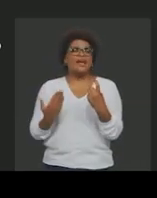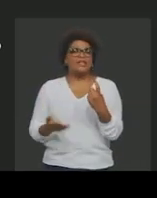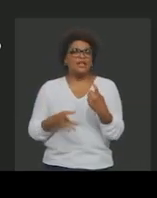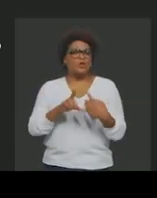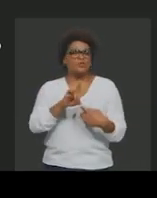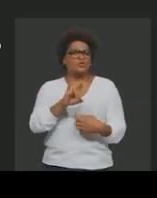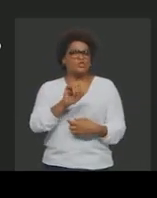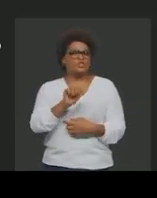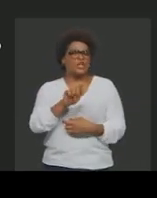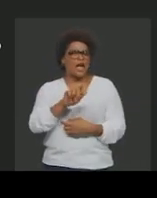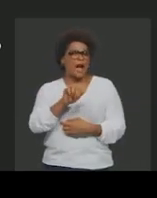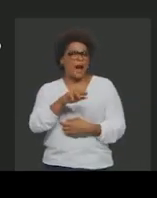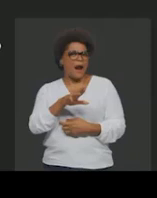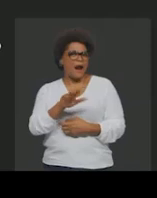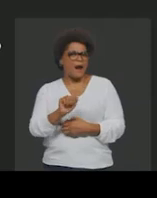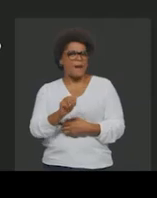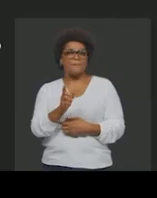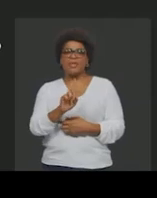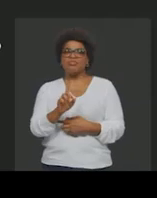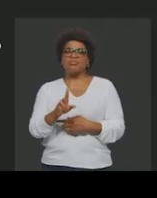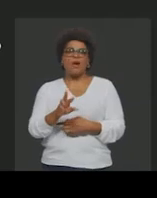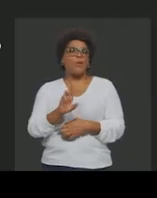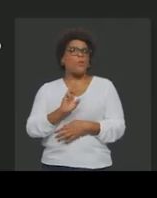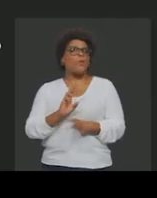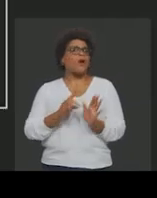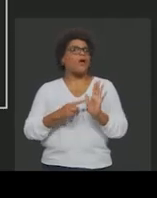representa a função de A em B.